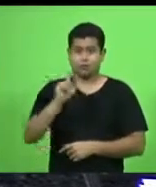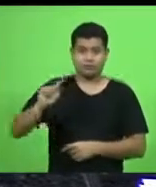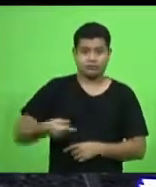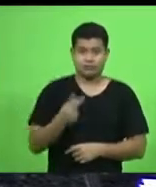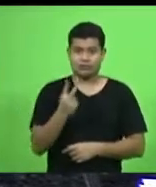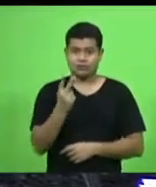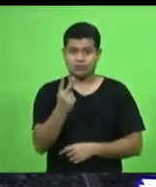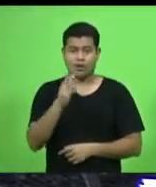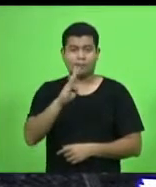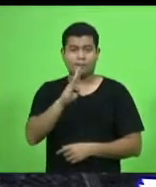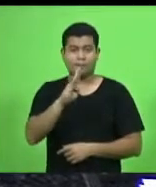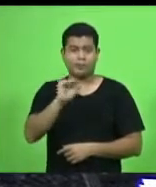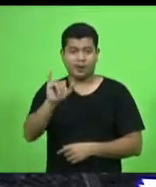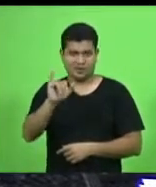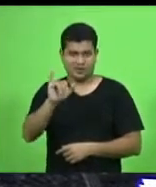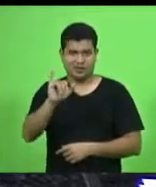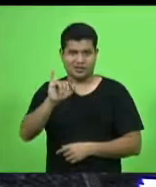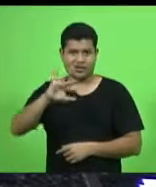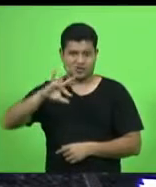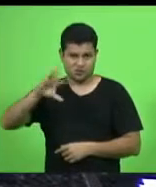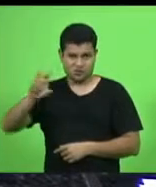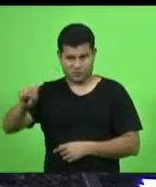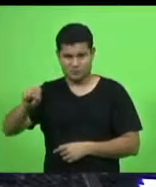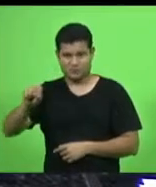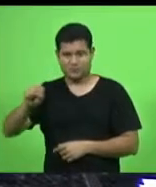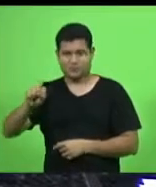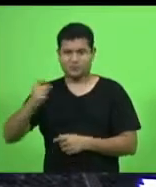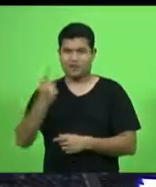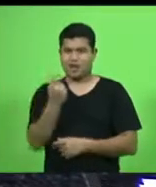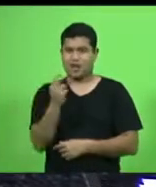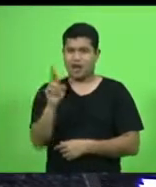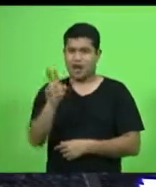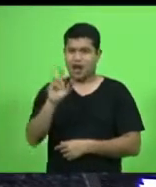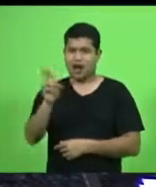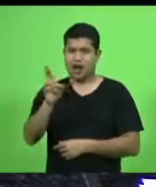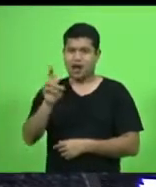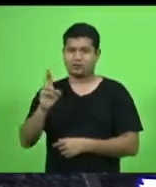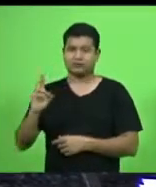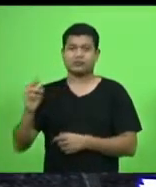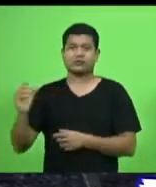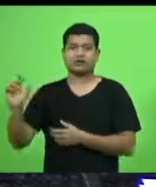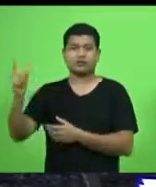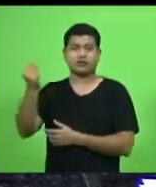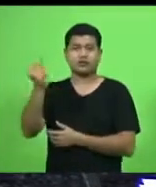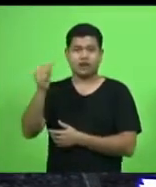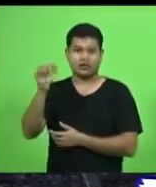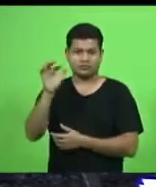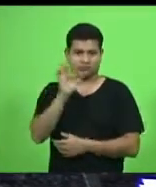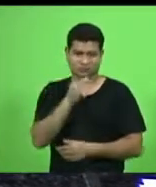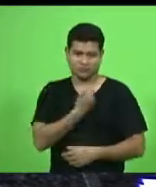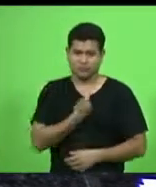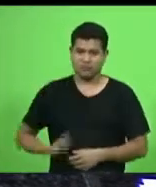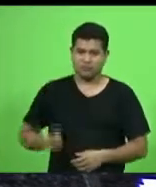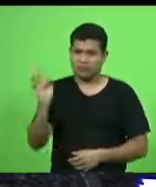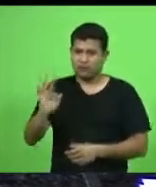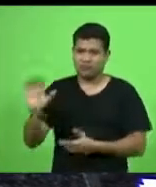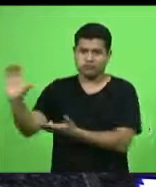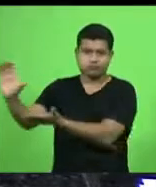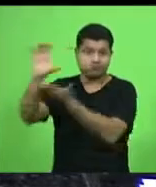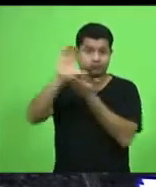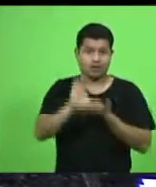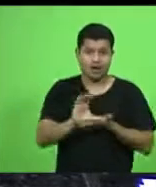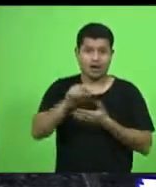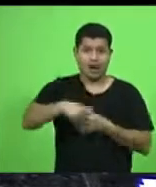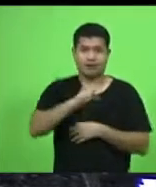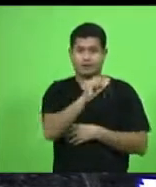bilhões de reais. Deputado Mota. Foi o que o governo federal mandou para cá. Então, se o governo